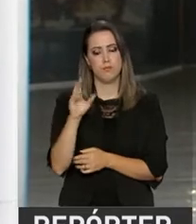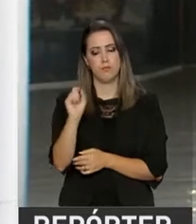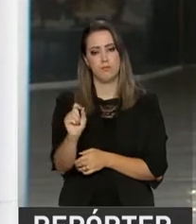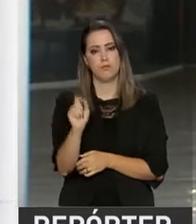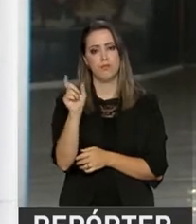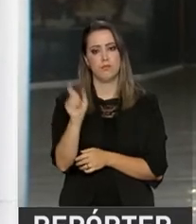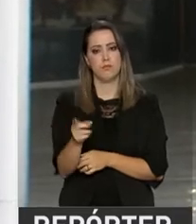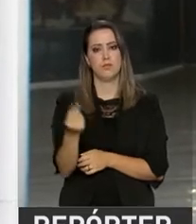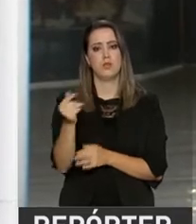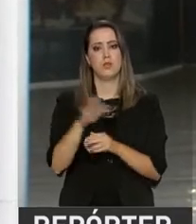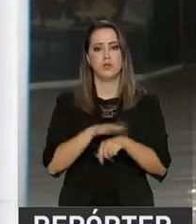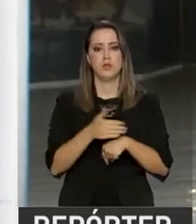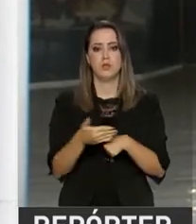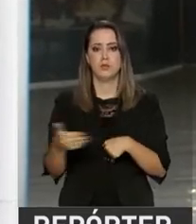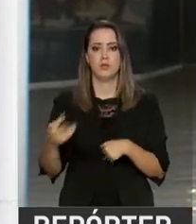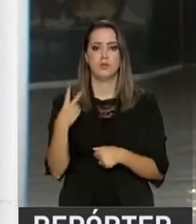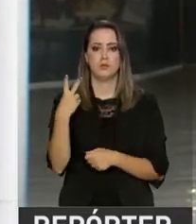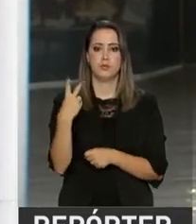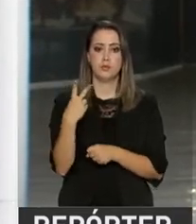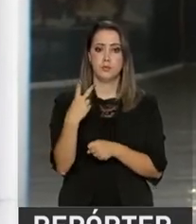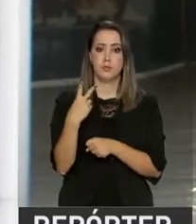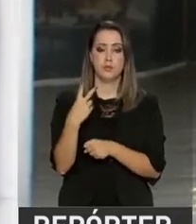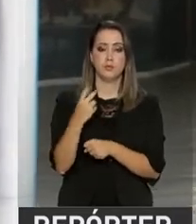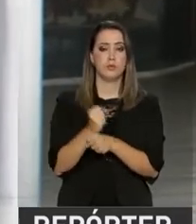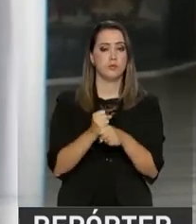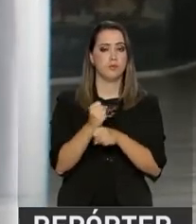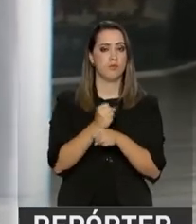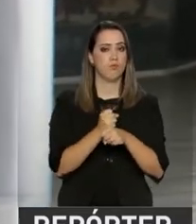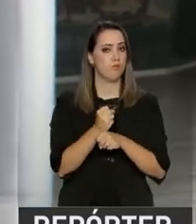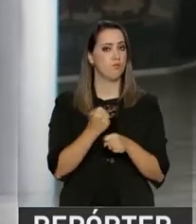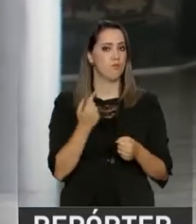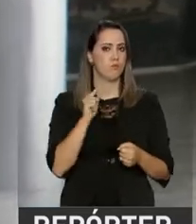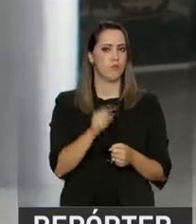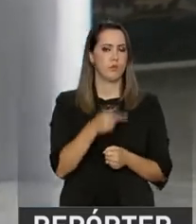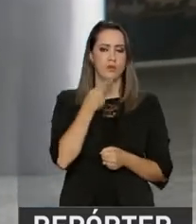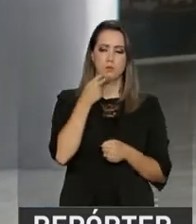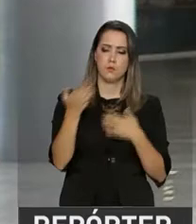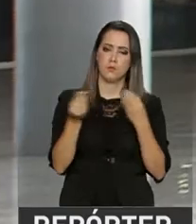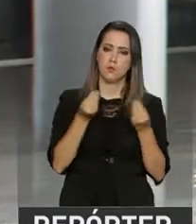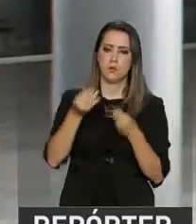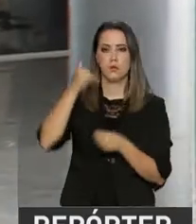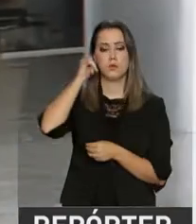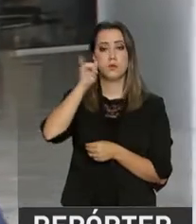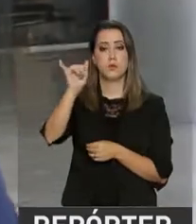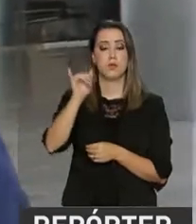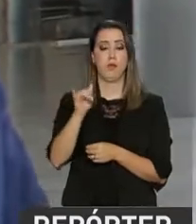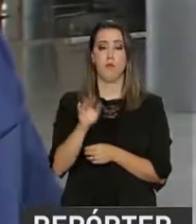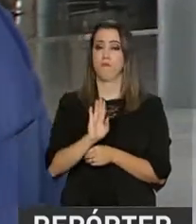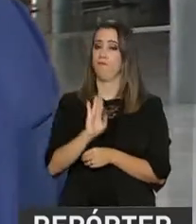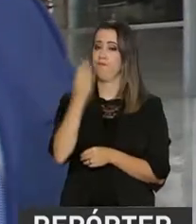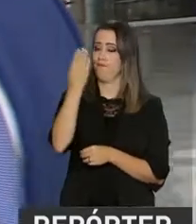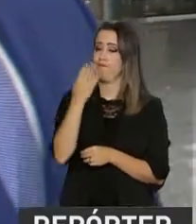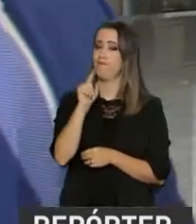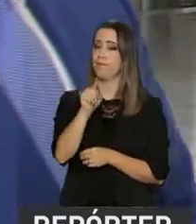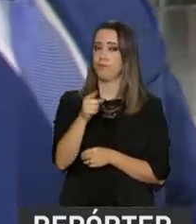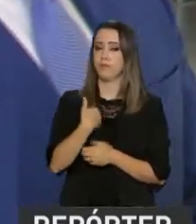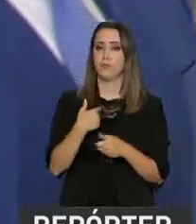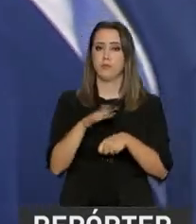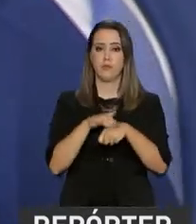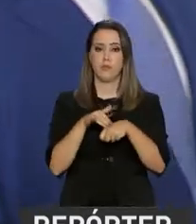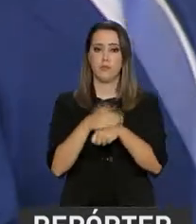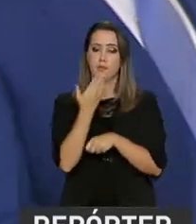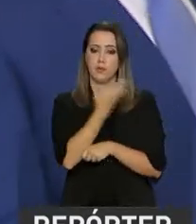R$1,3 bilhão em um período de 2 anos. Para falar sobre o combate a esse tipo de fraude, eu converso agora com o